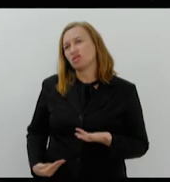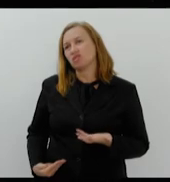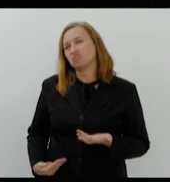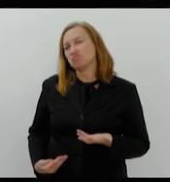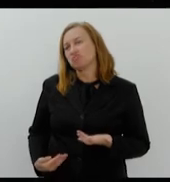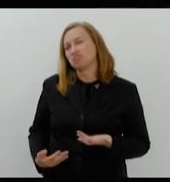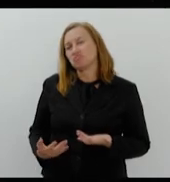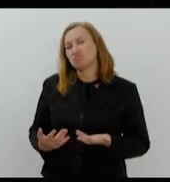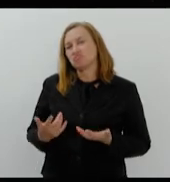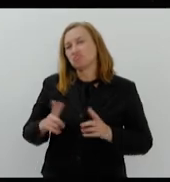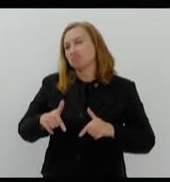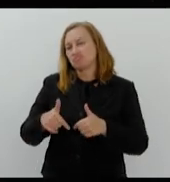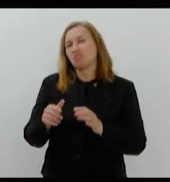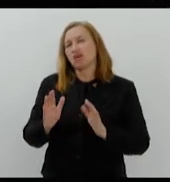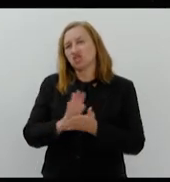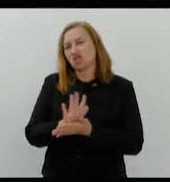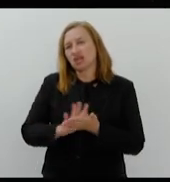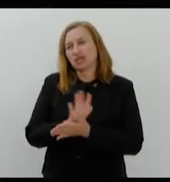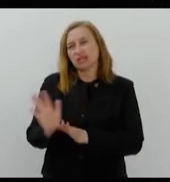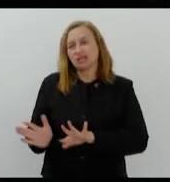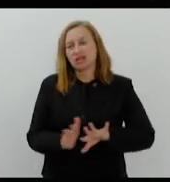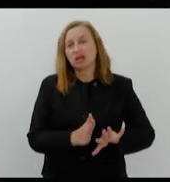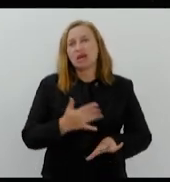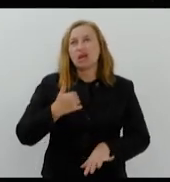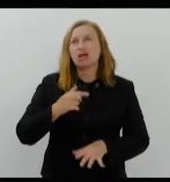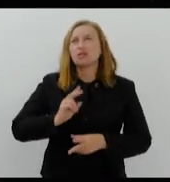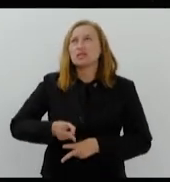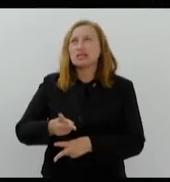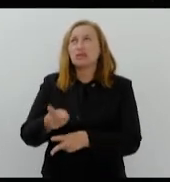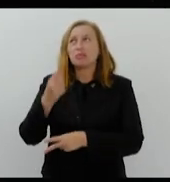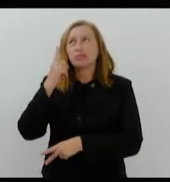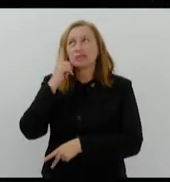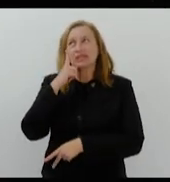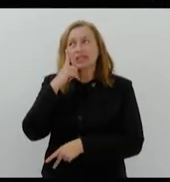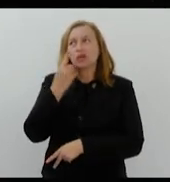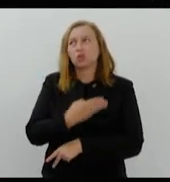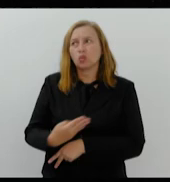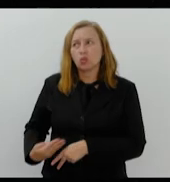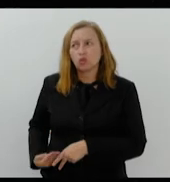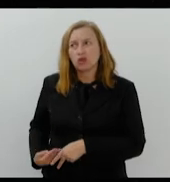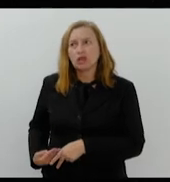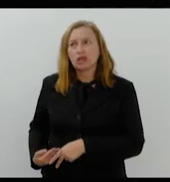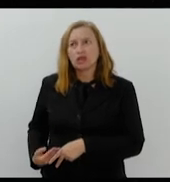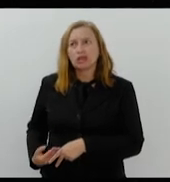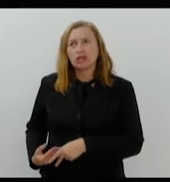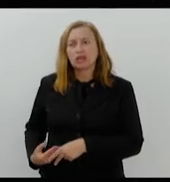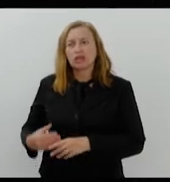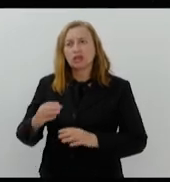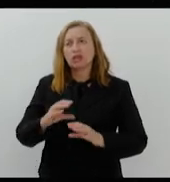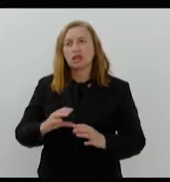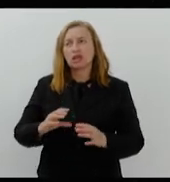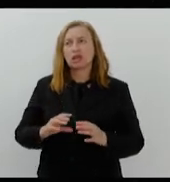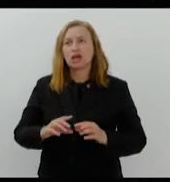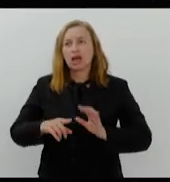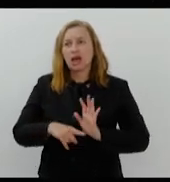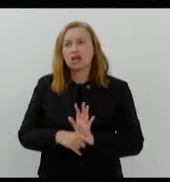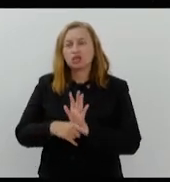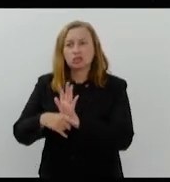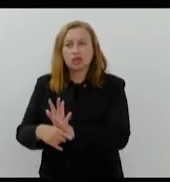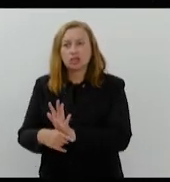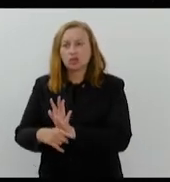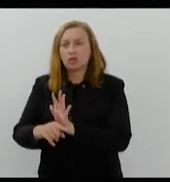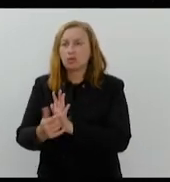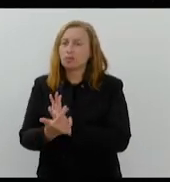mexe. Eu sempre imaginei que um governo era mediador de conflito.